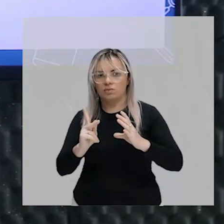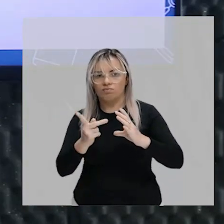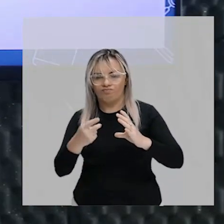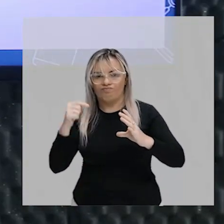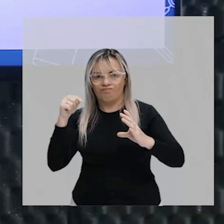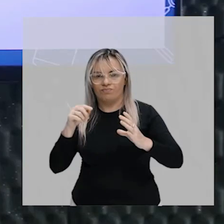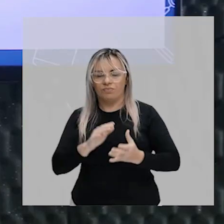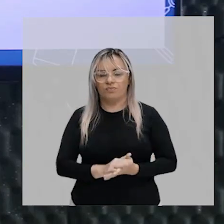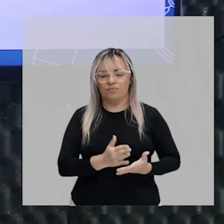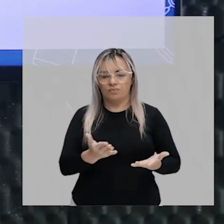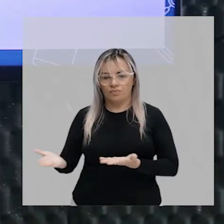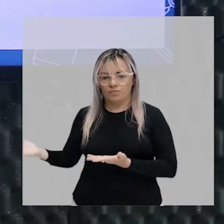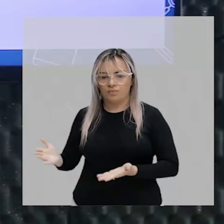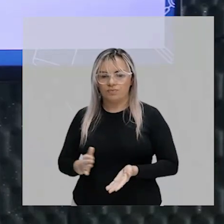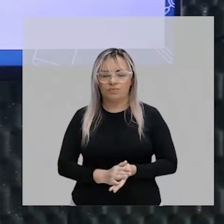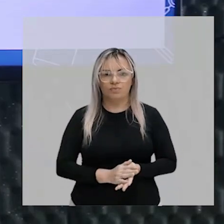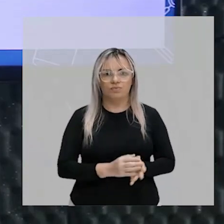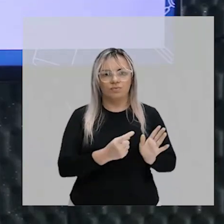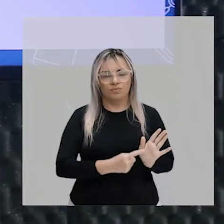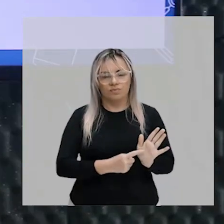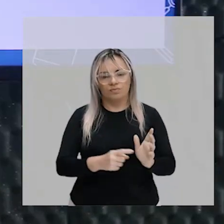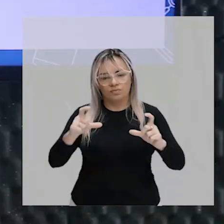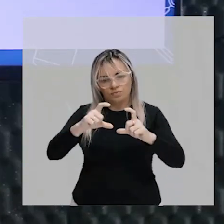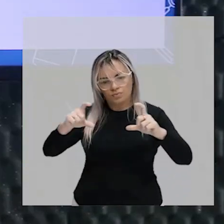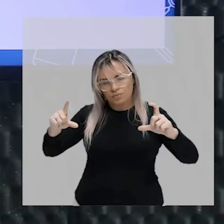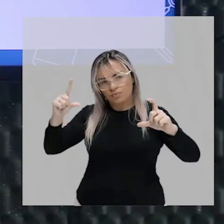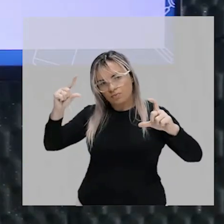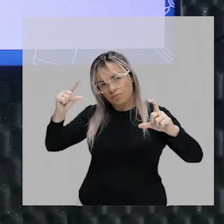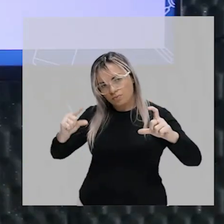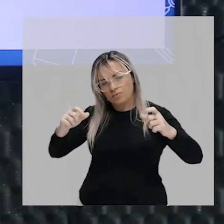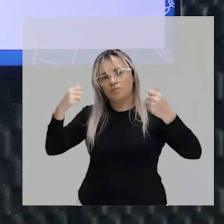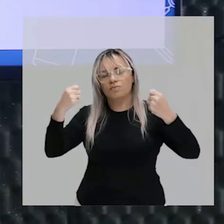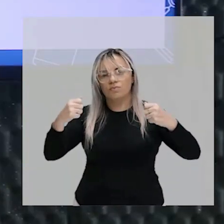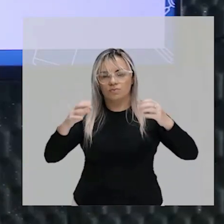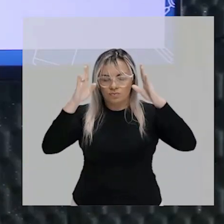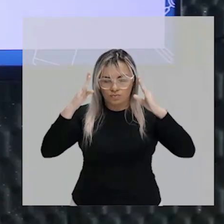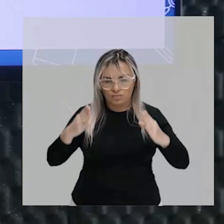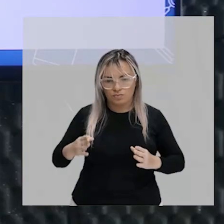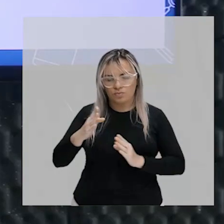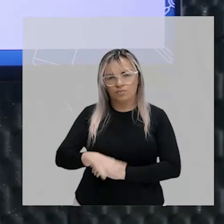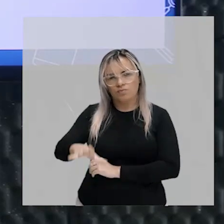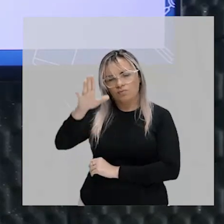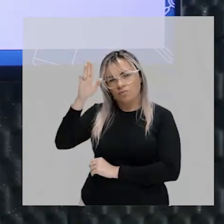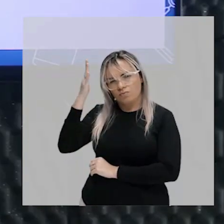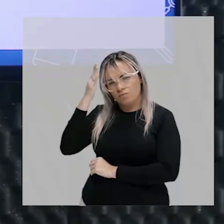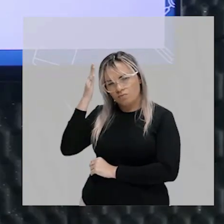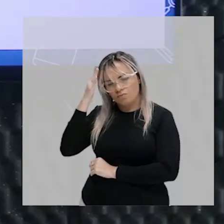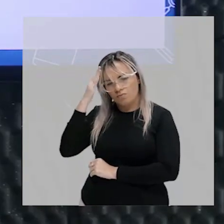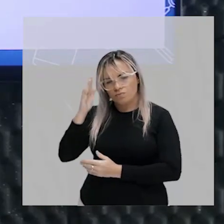a questão tá aí o enunciado bem pequenininho mas a gente precisa né analisar precisa enxergar